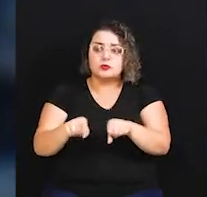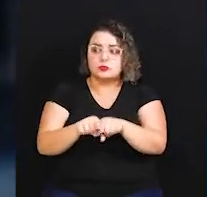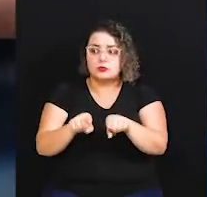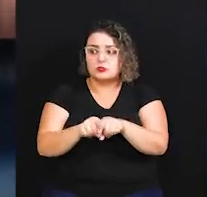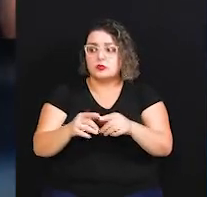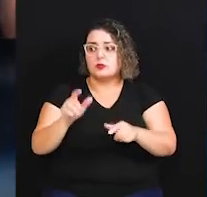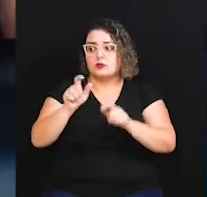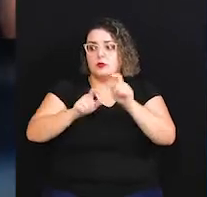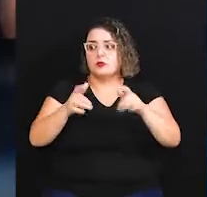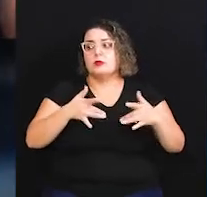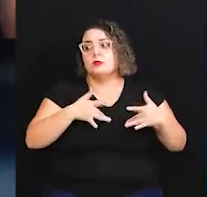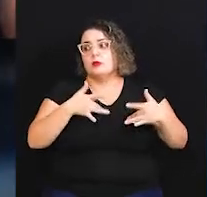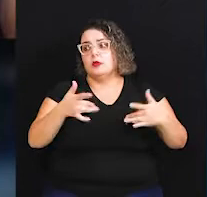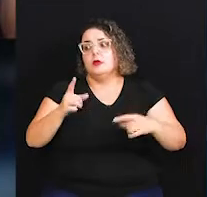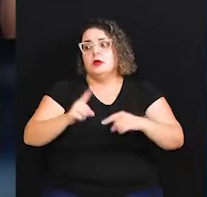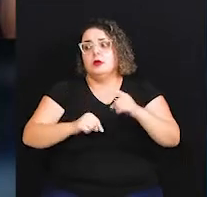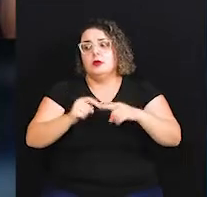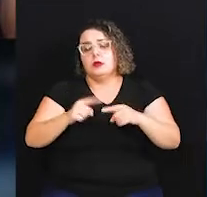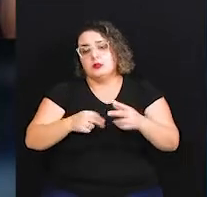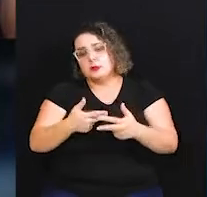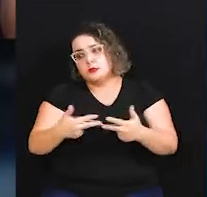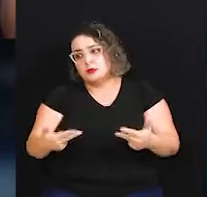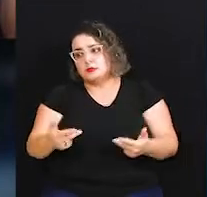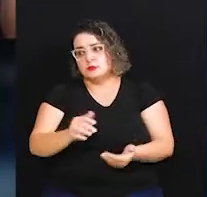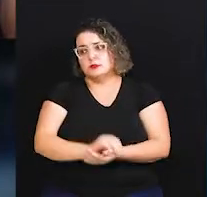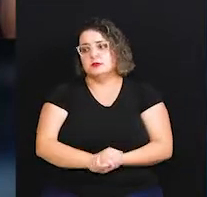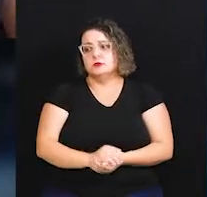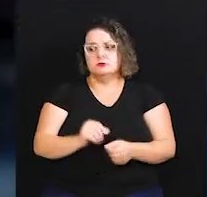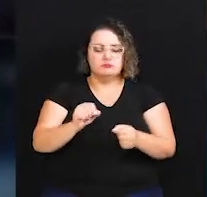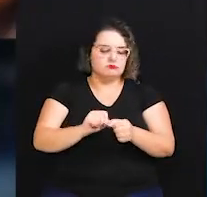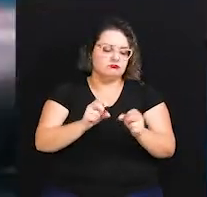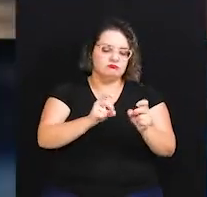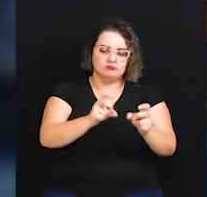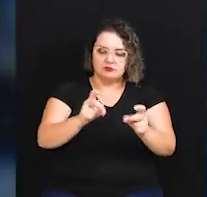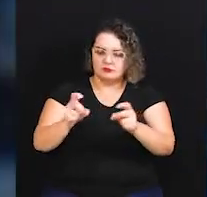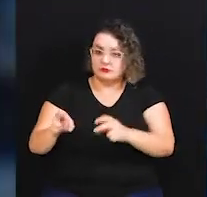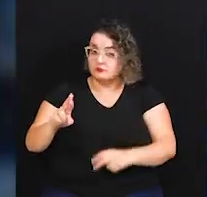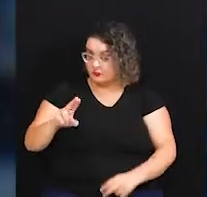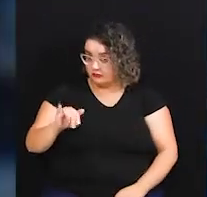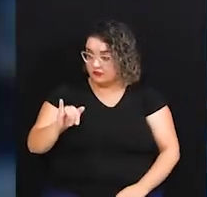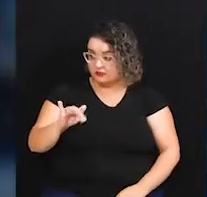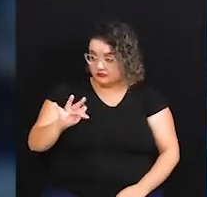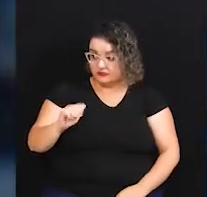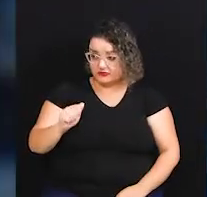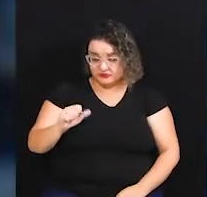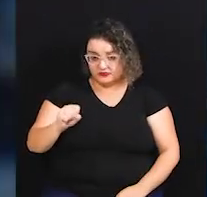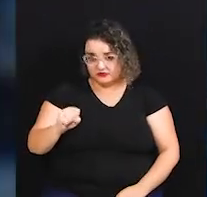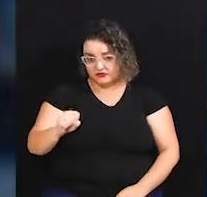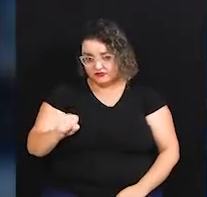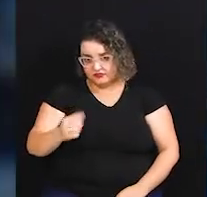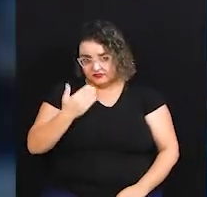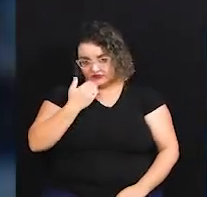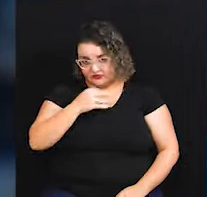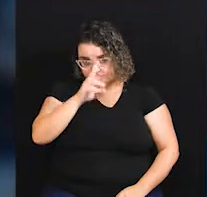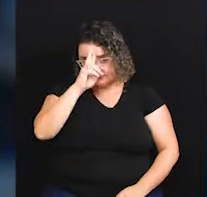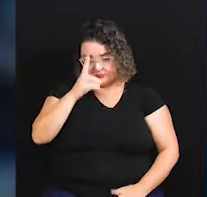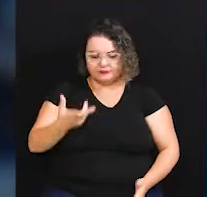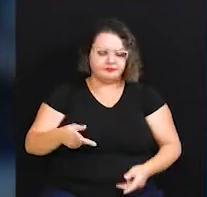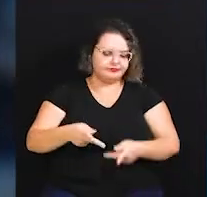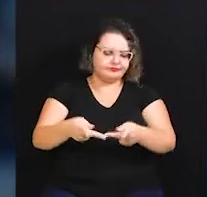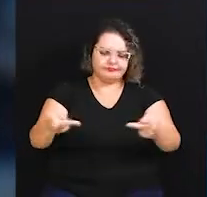também. Pessoas doaram materiais, né? Nós fizemos rifas, almoços